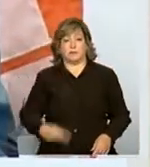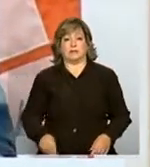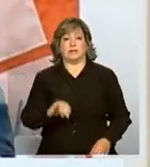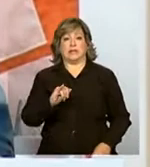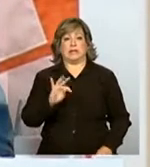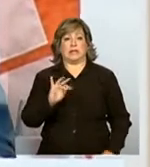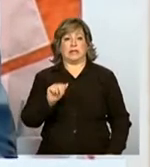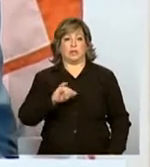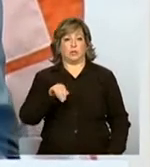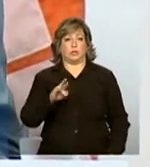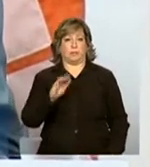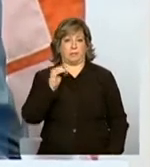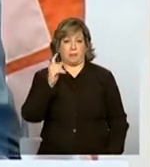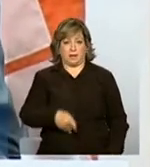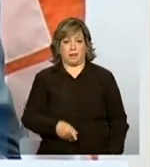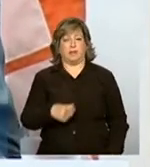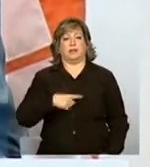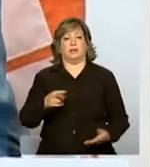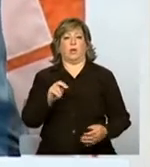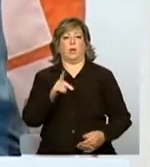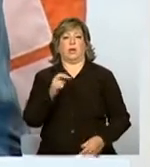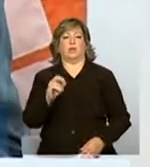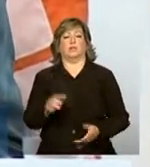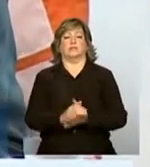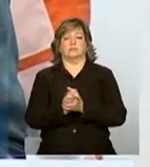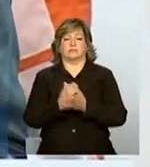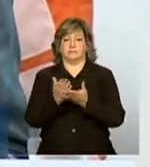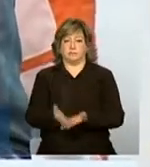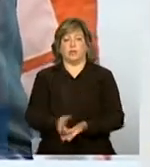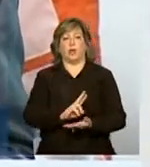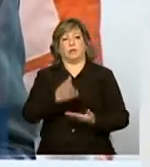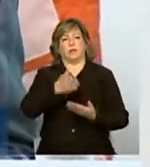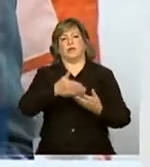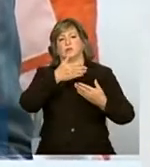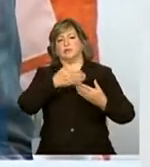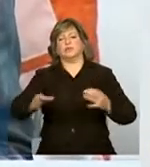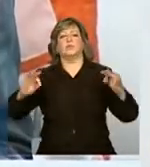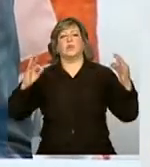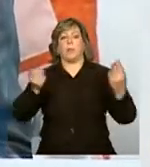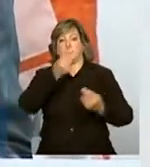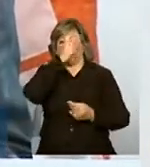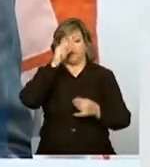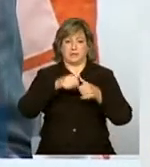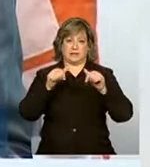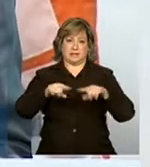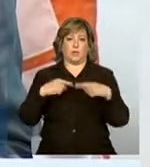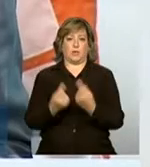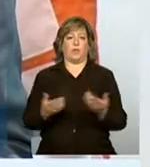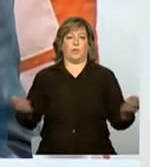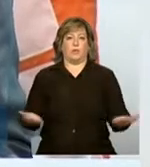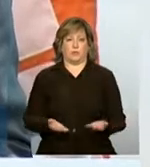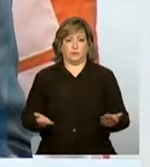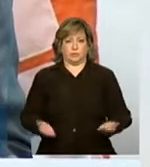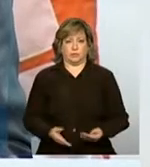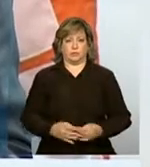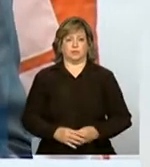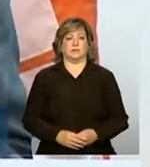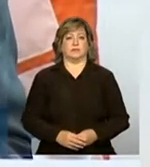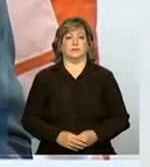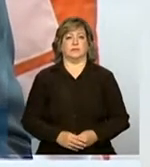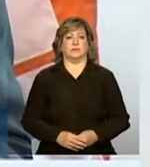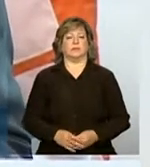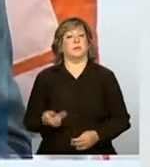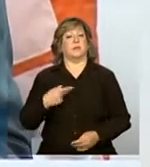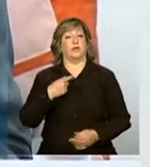Itajubá, senhor Rodrigo Rieira, em nome de quem cumprimento a todos os prefeitos aqui presentes,